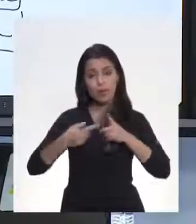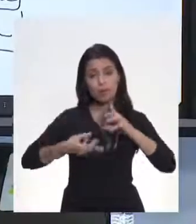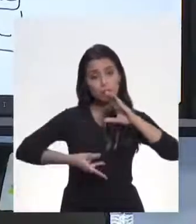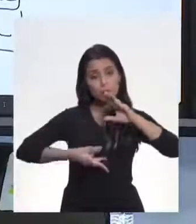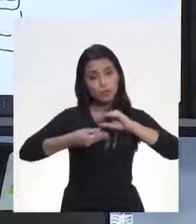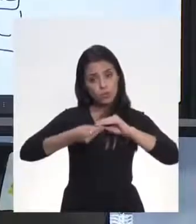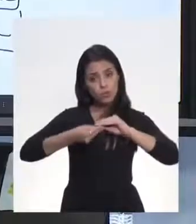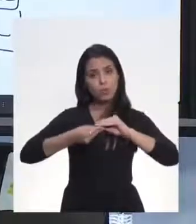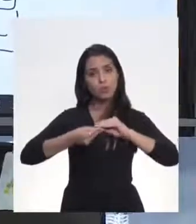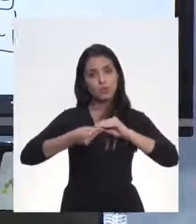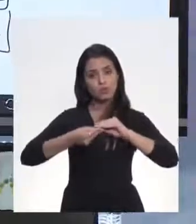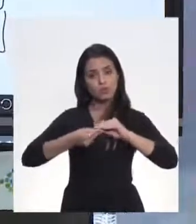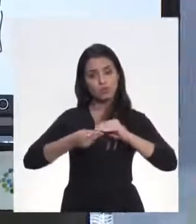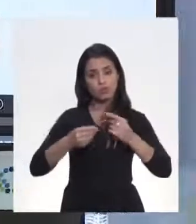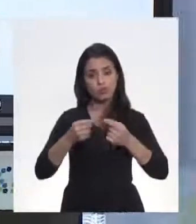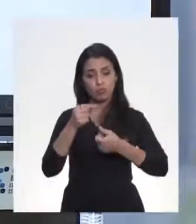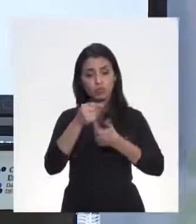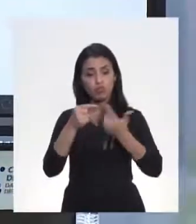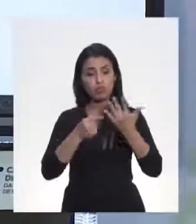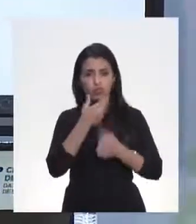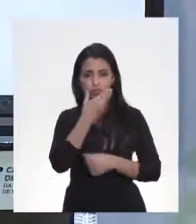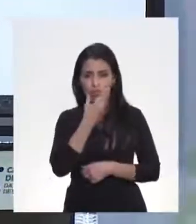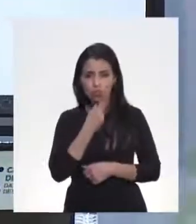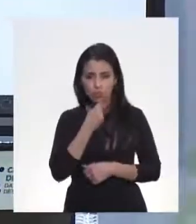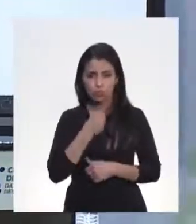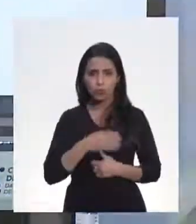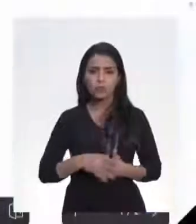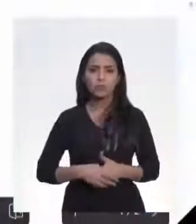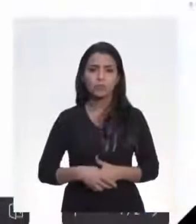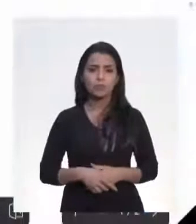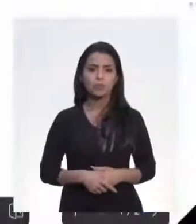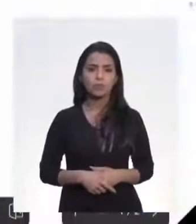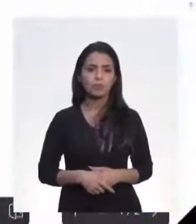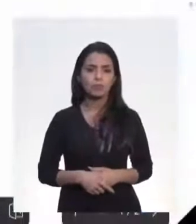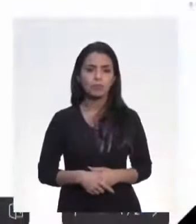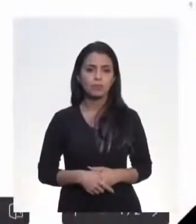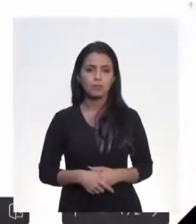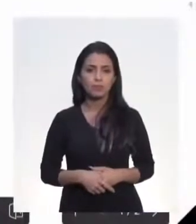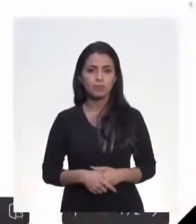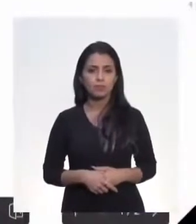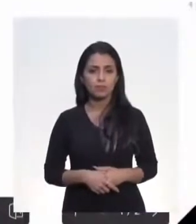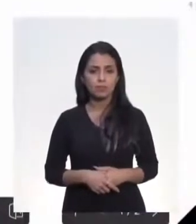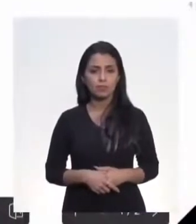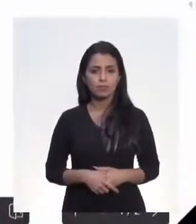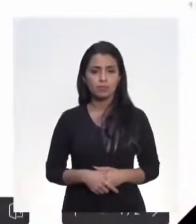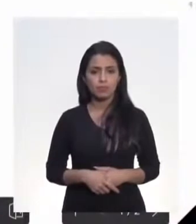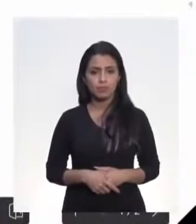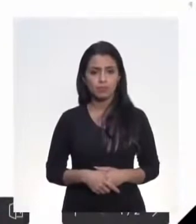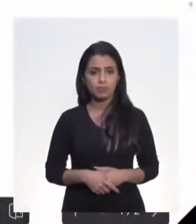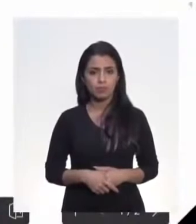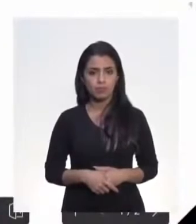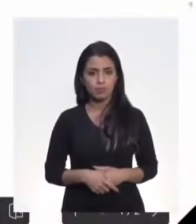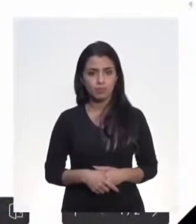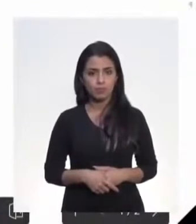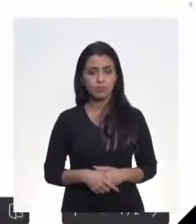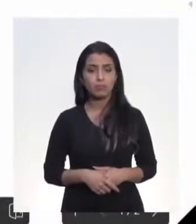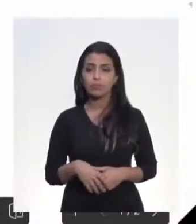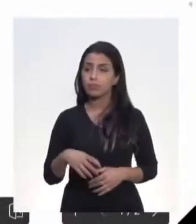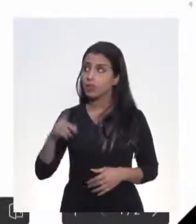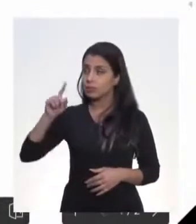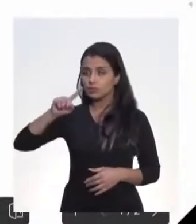Então, olha aqui, ó. Esse que participam de lutas e movimentos sociais é a minha